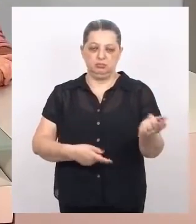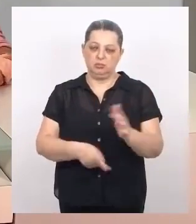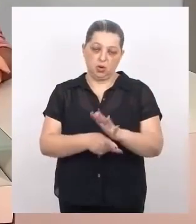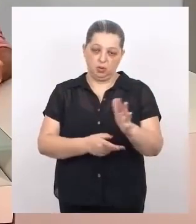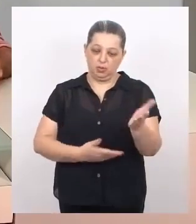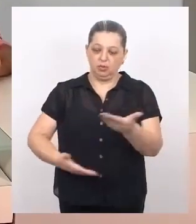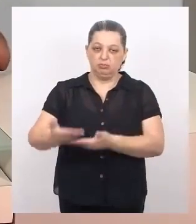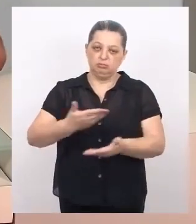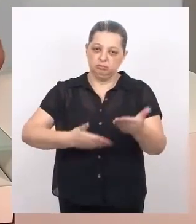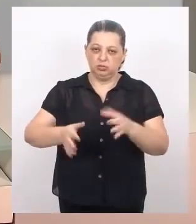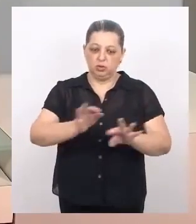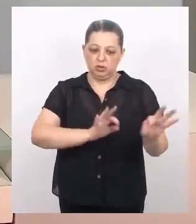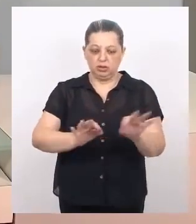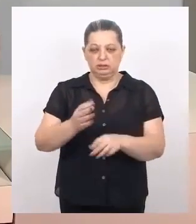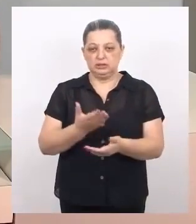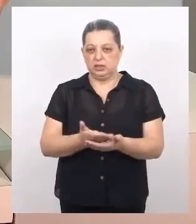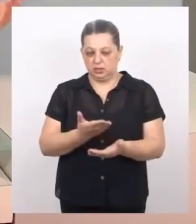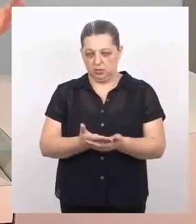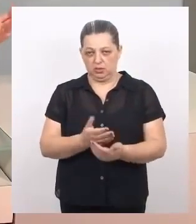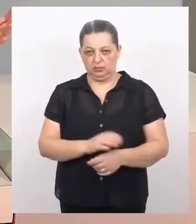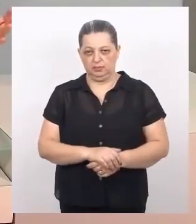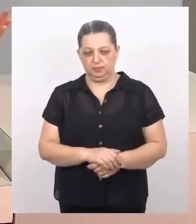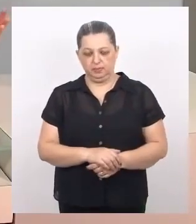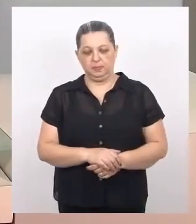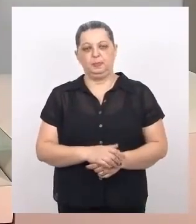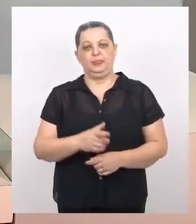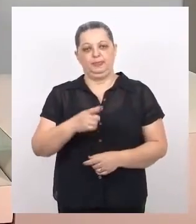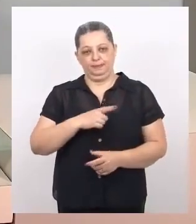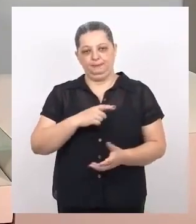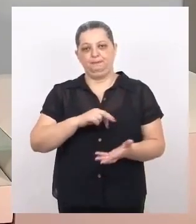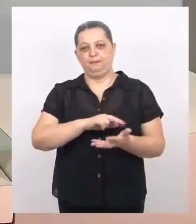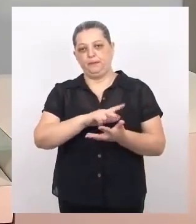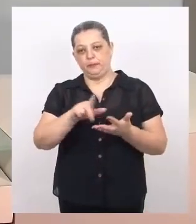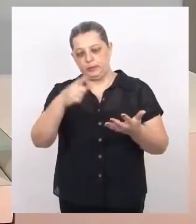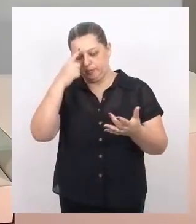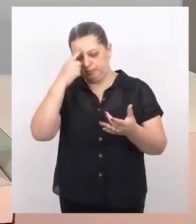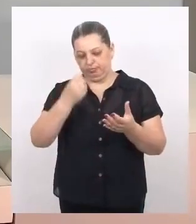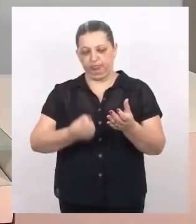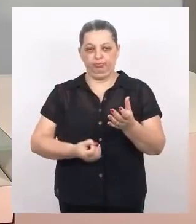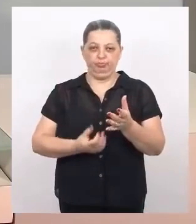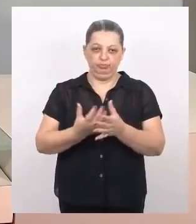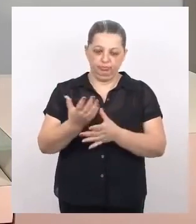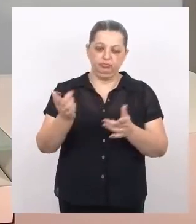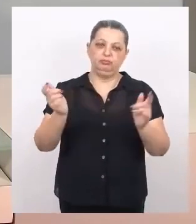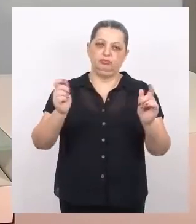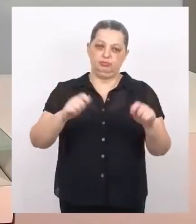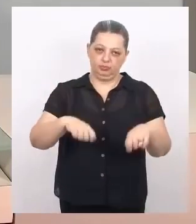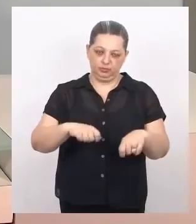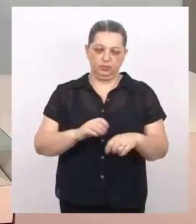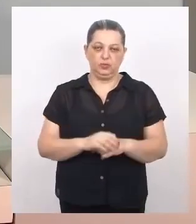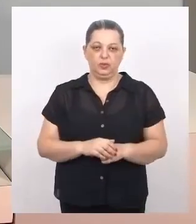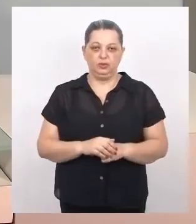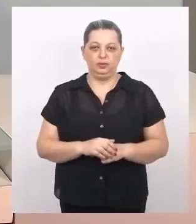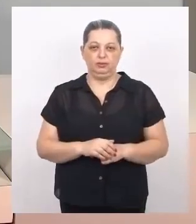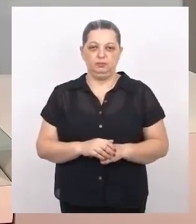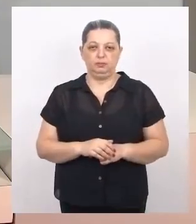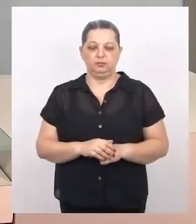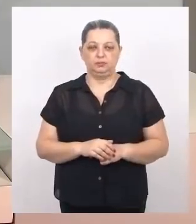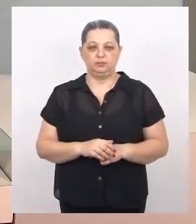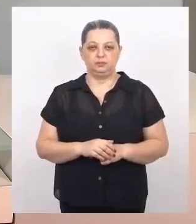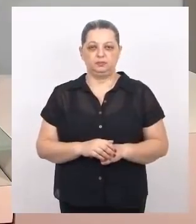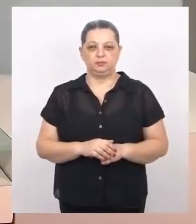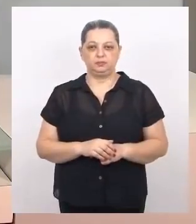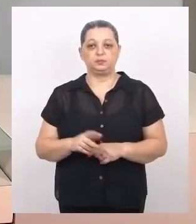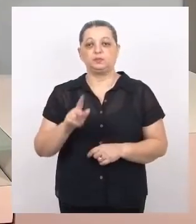aulas. Tá? Vocês vão ver que tem muita margem para criatividade, muita margem para que